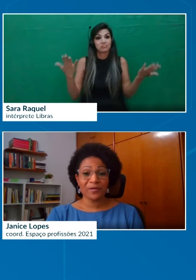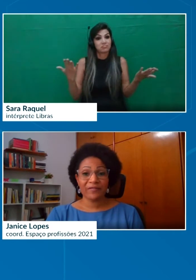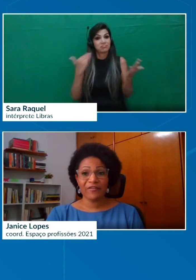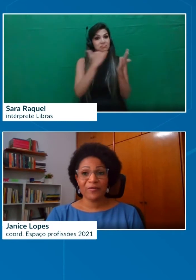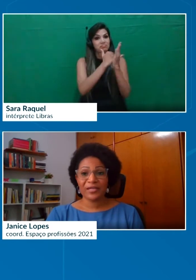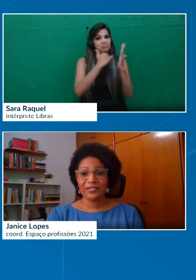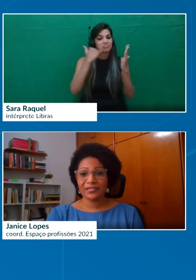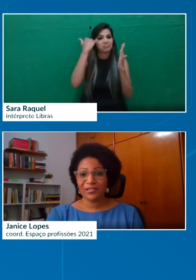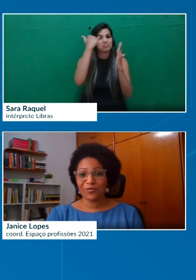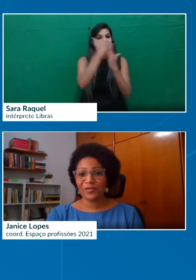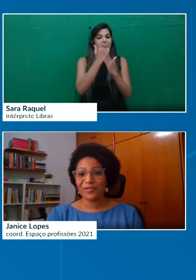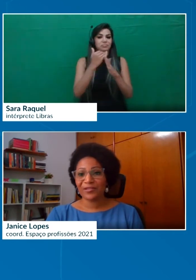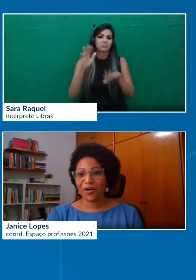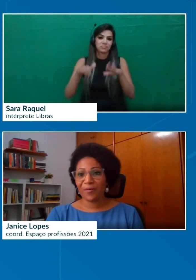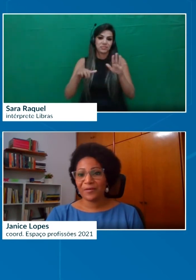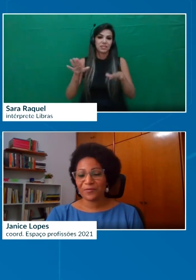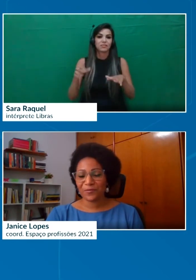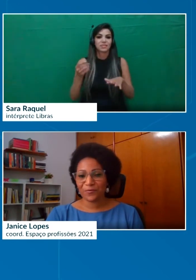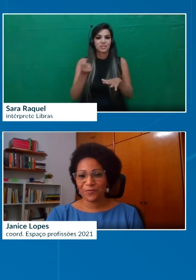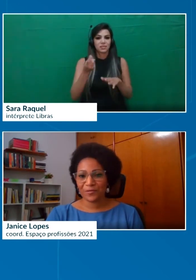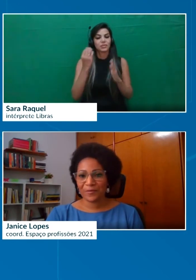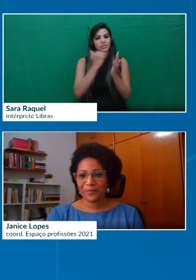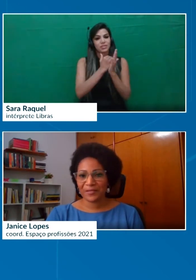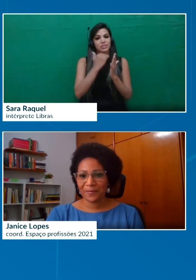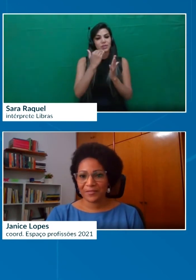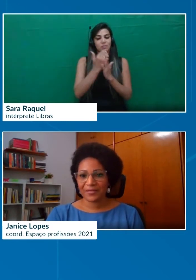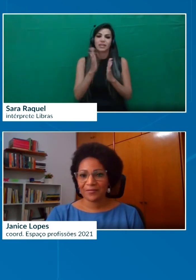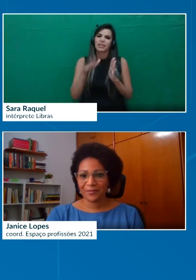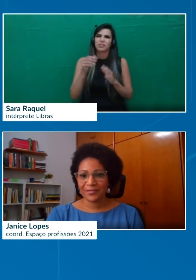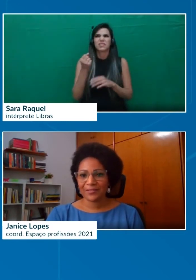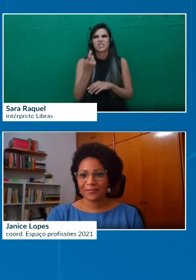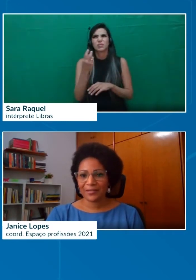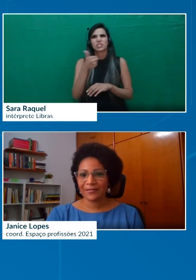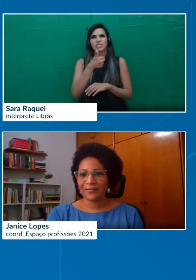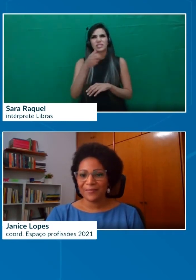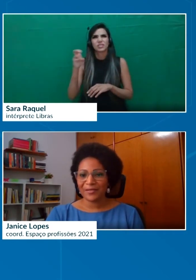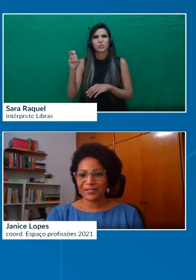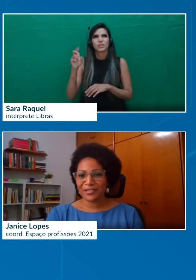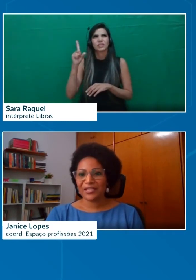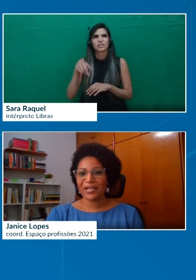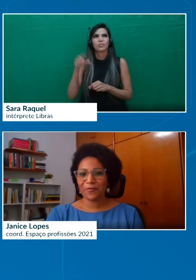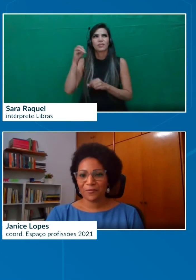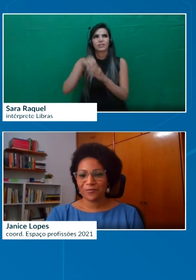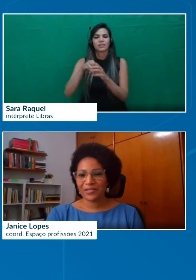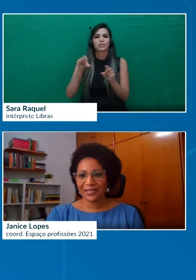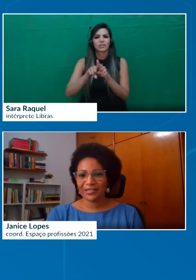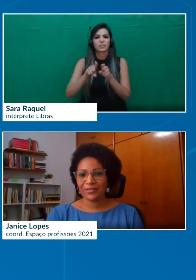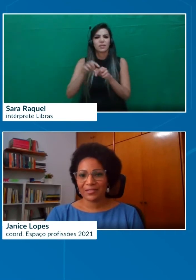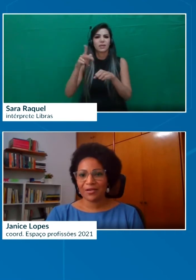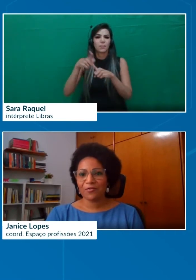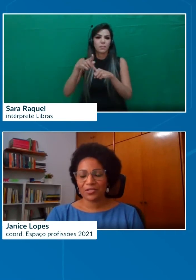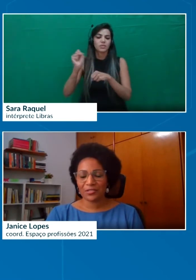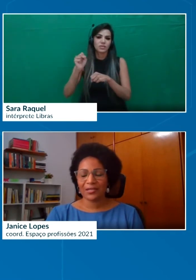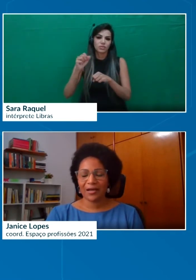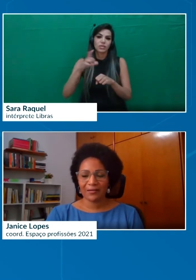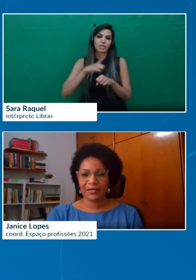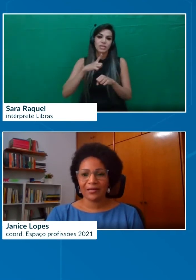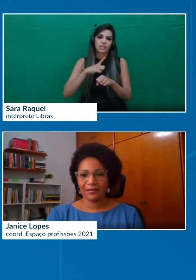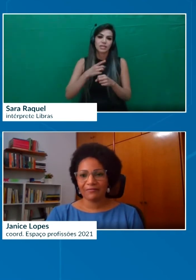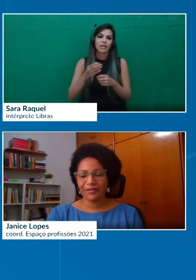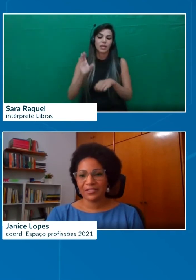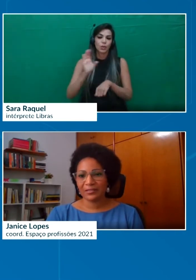Né? Muito provavelmente esse número englobe os cursos também de pós-graduação, né? Porque a gente tem cursos de graduação